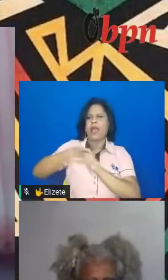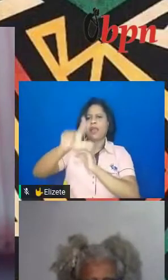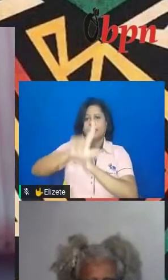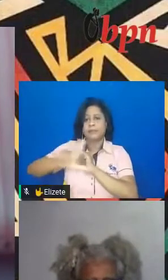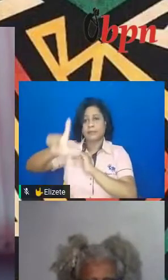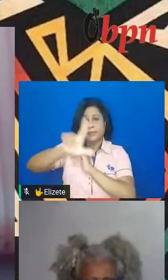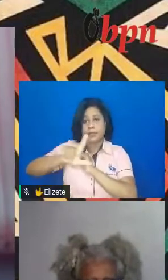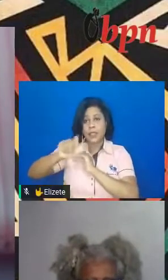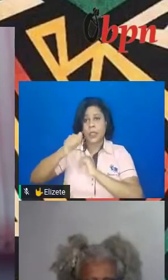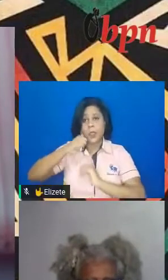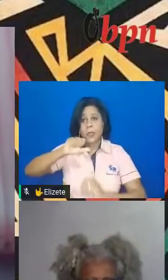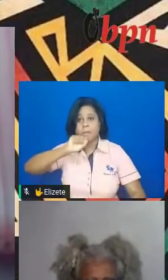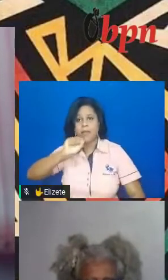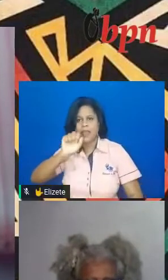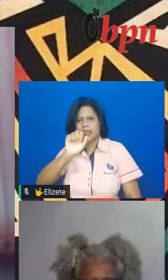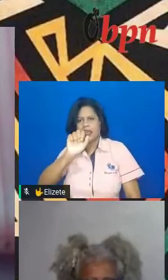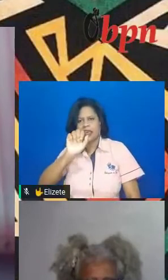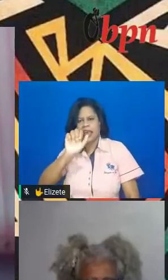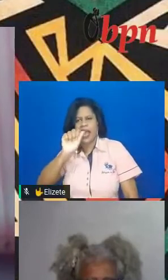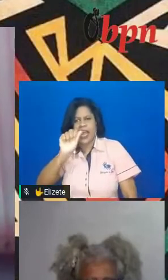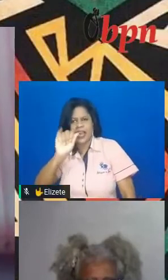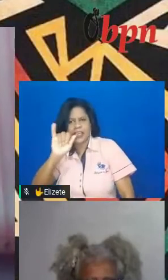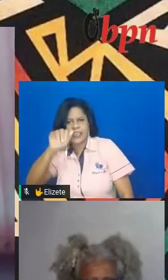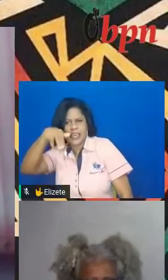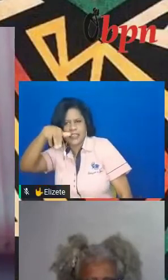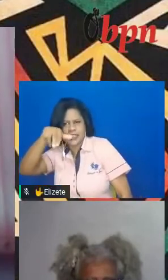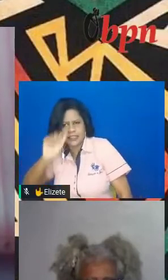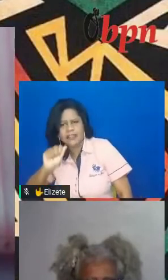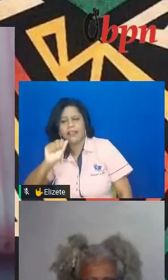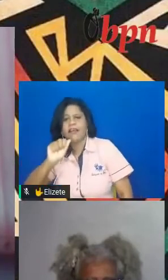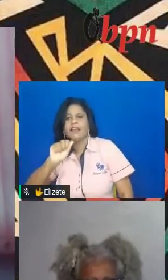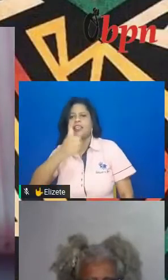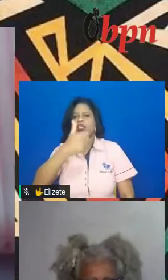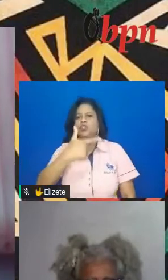Ainá, sua especial menina, em 2019, teve